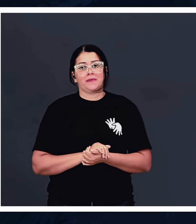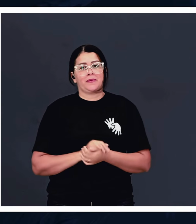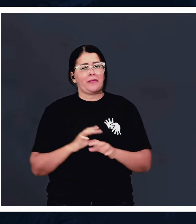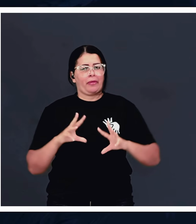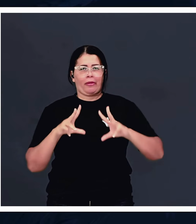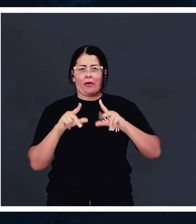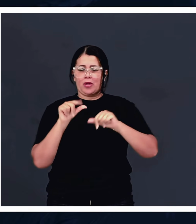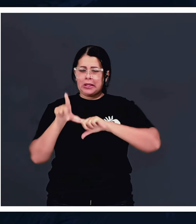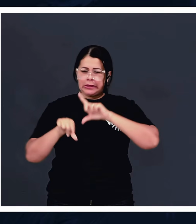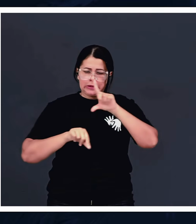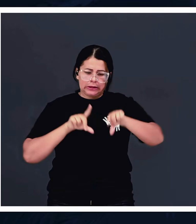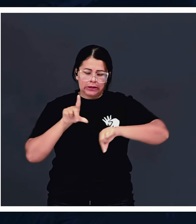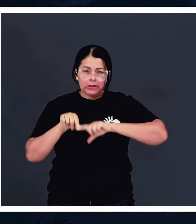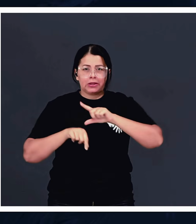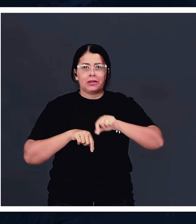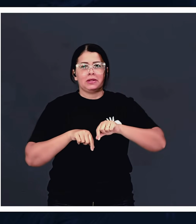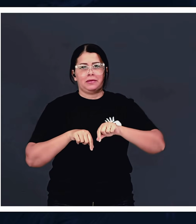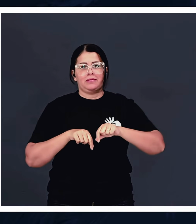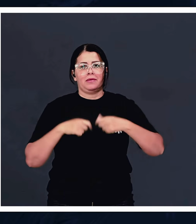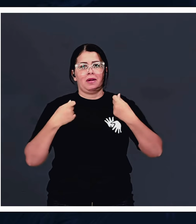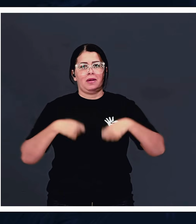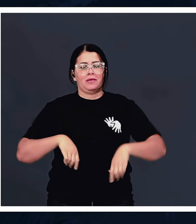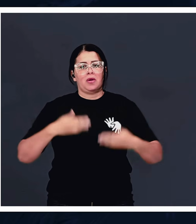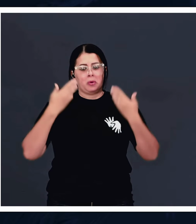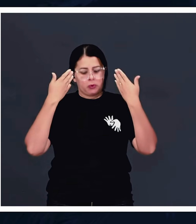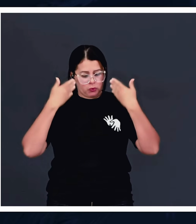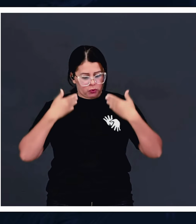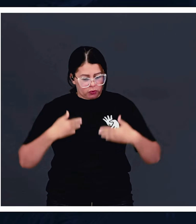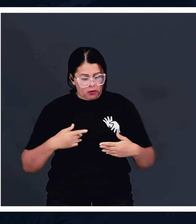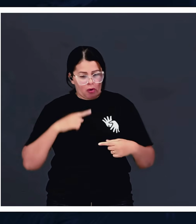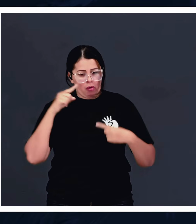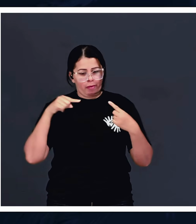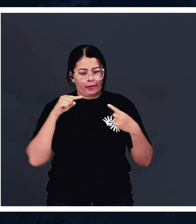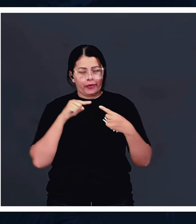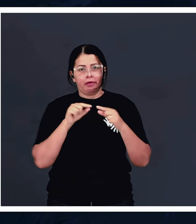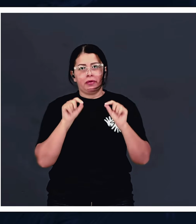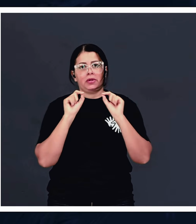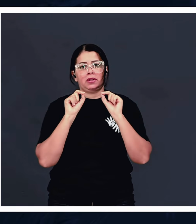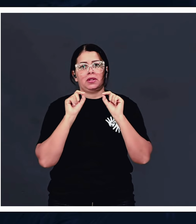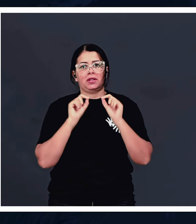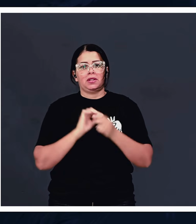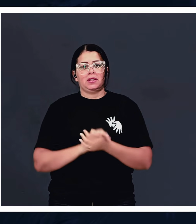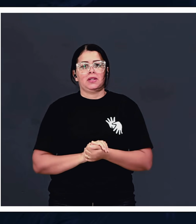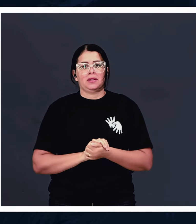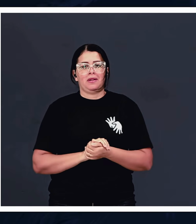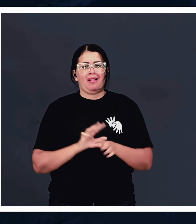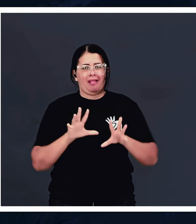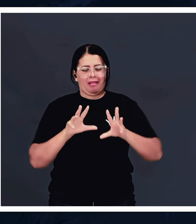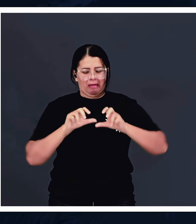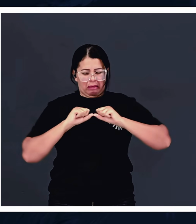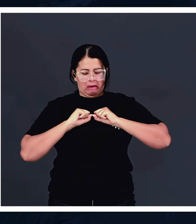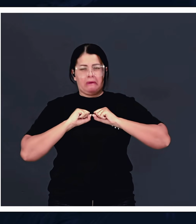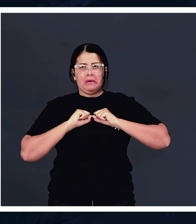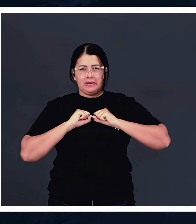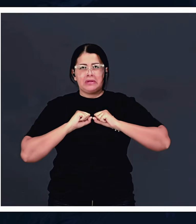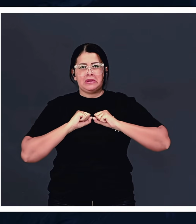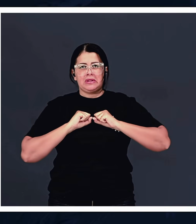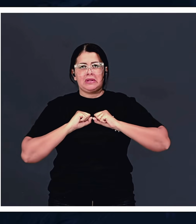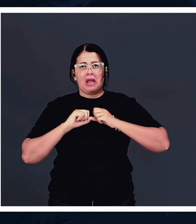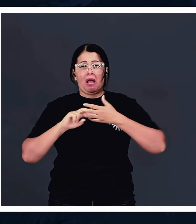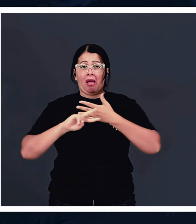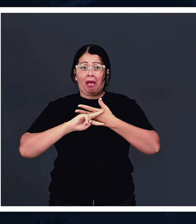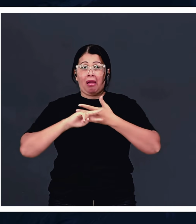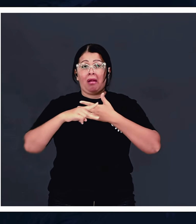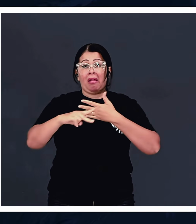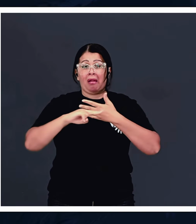Todas essas escolhas, elas nos definem e elas contaminam, elas geram